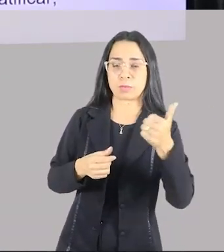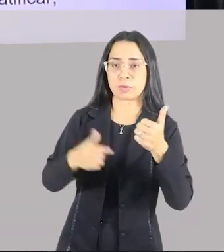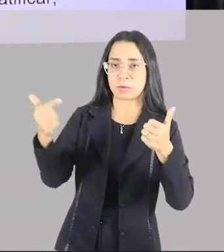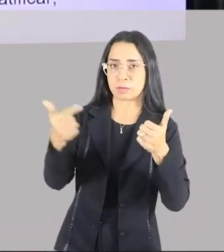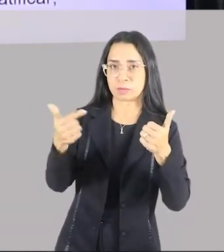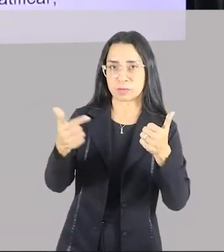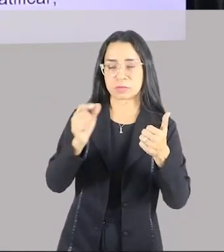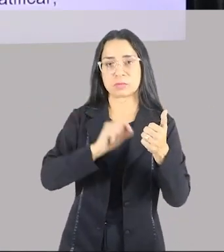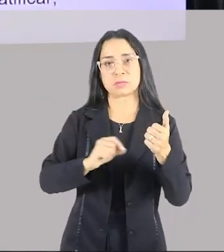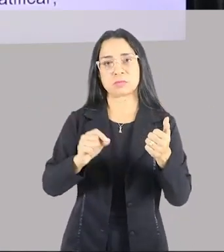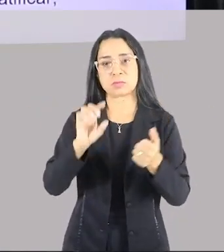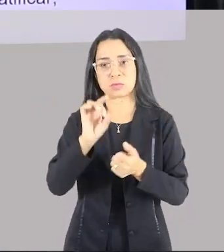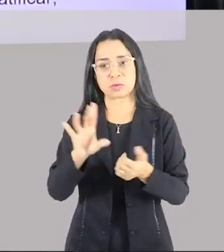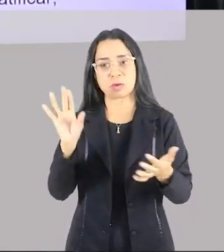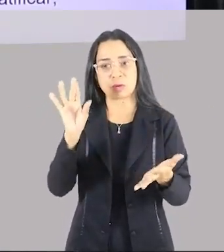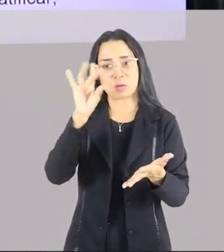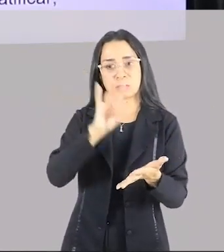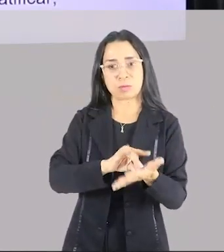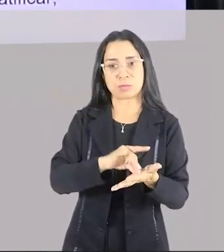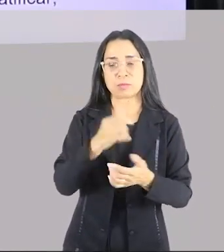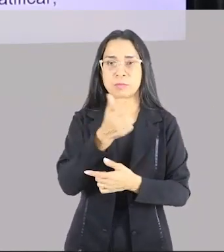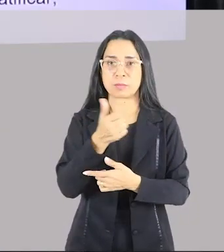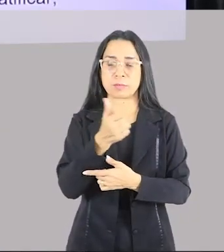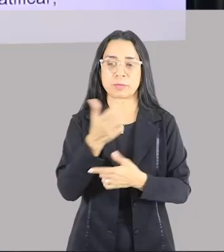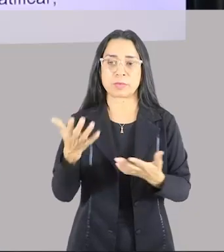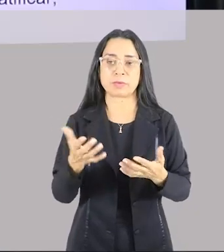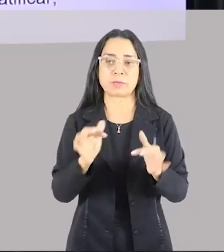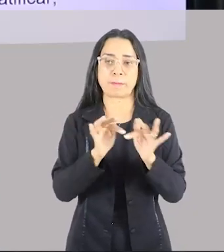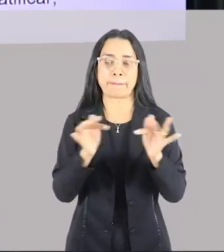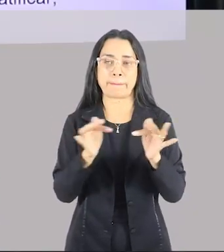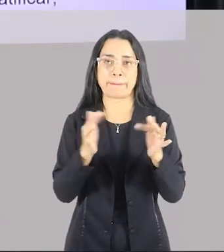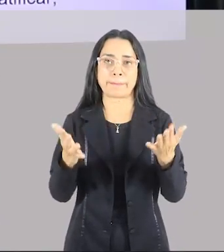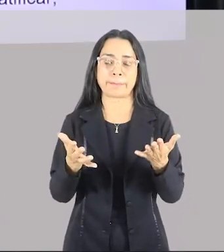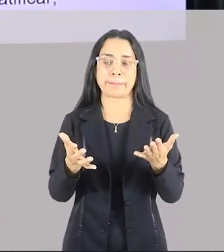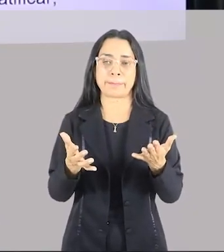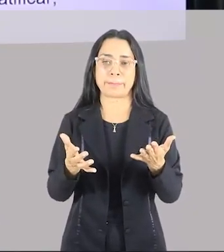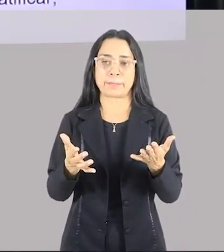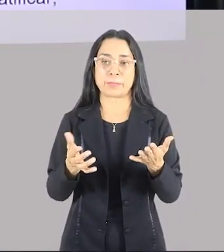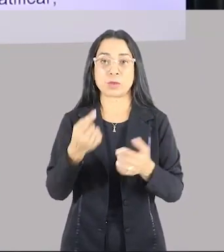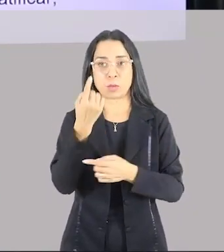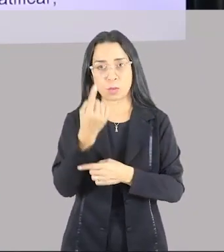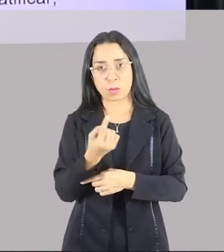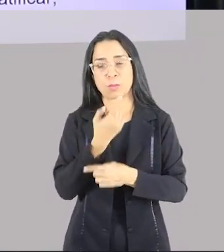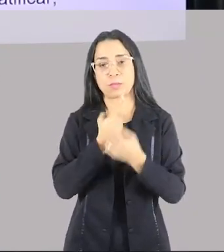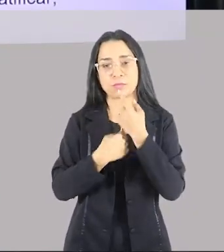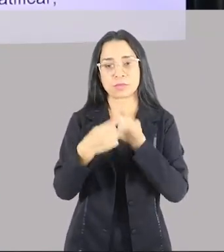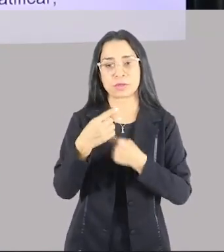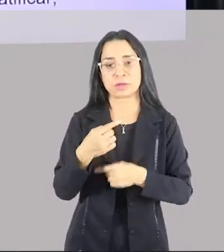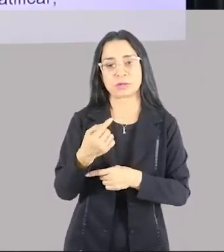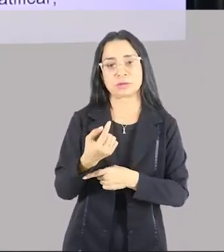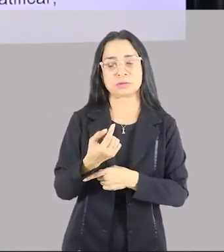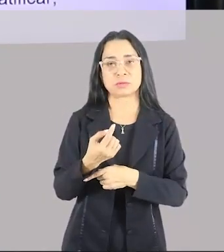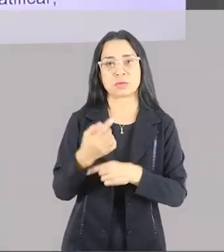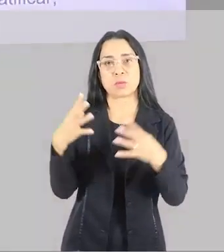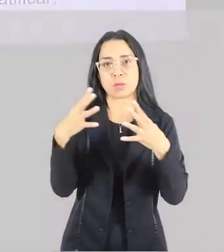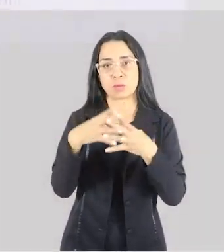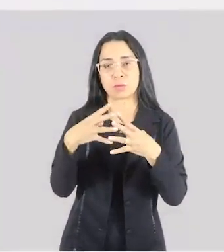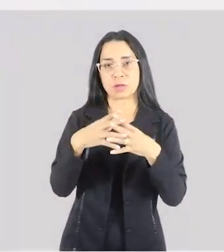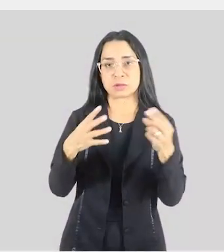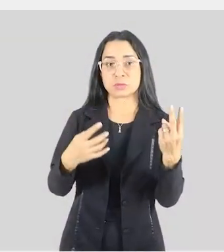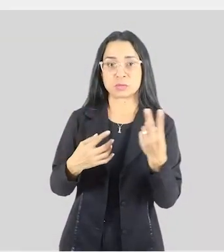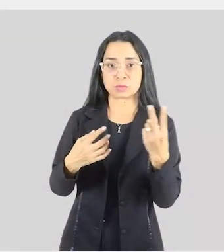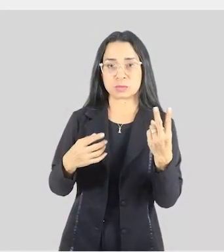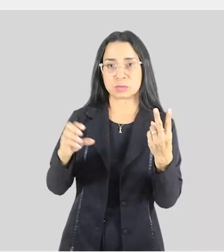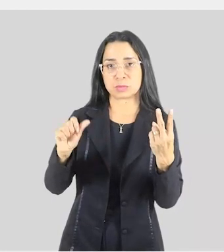apenas confirmar o primeiro. Então, ato simples, apenas uma vontade uníssona. Ato complexo, dois